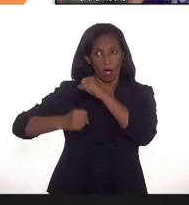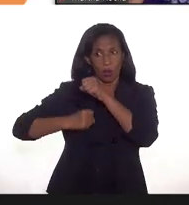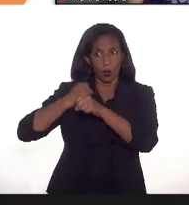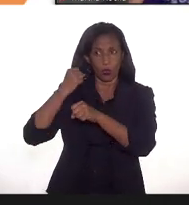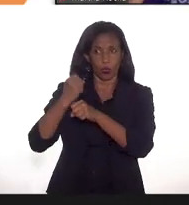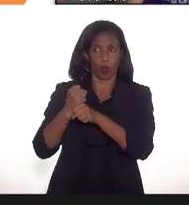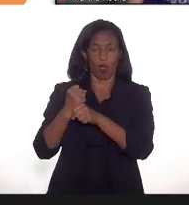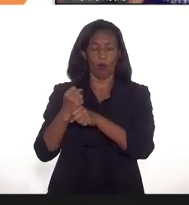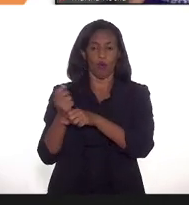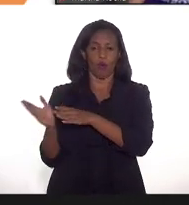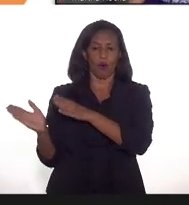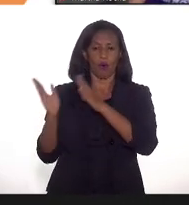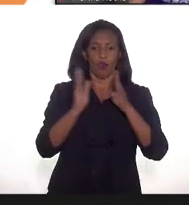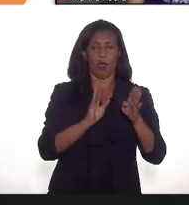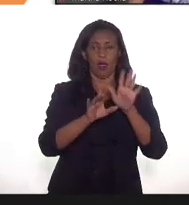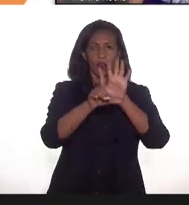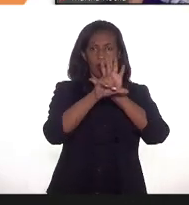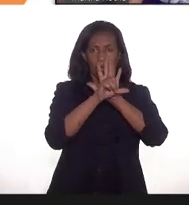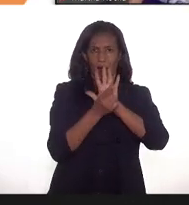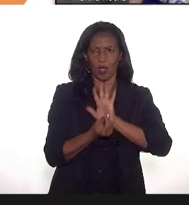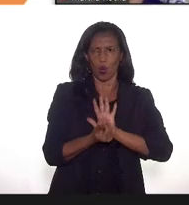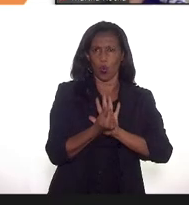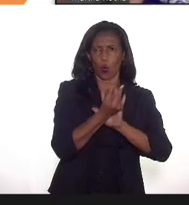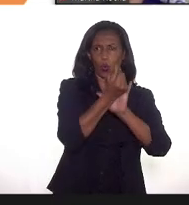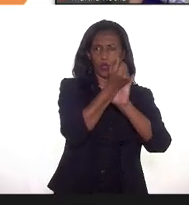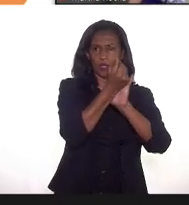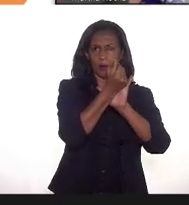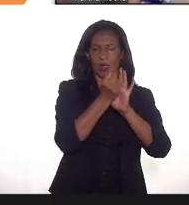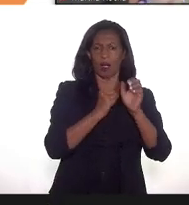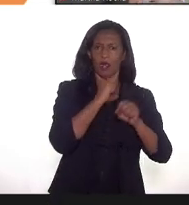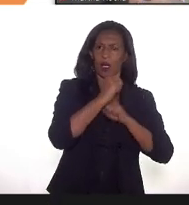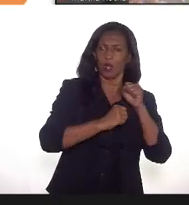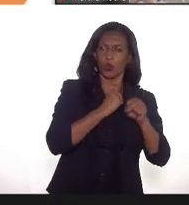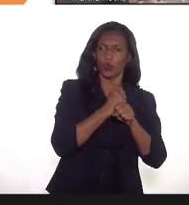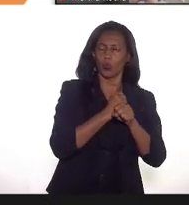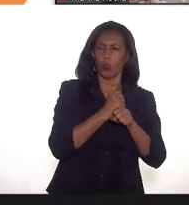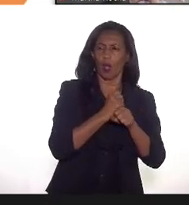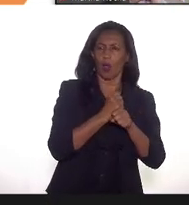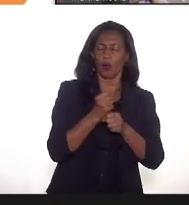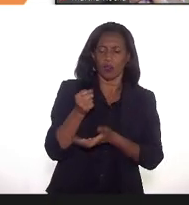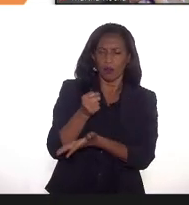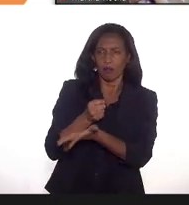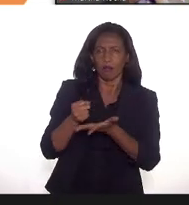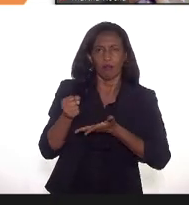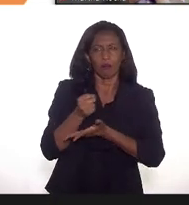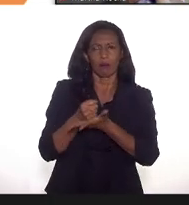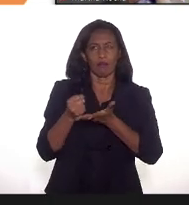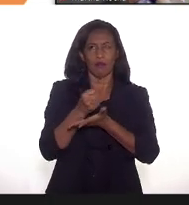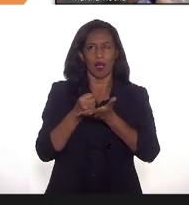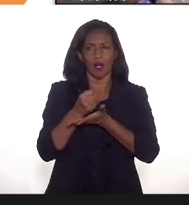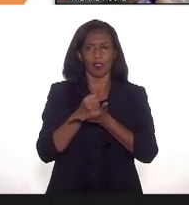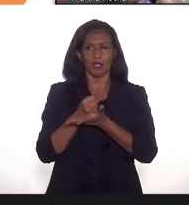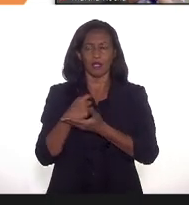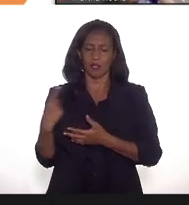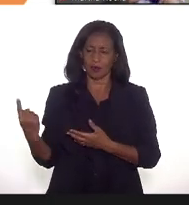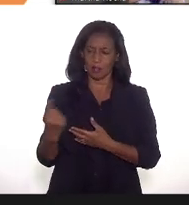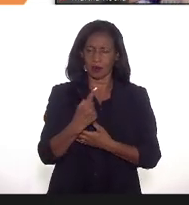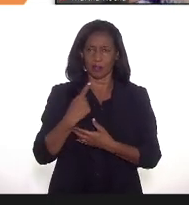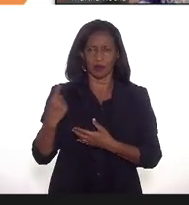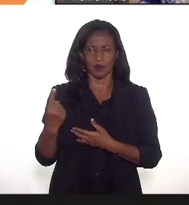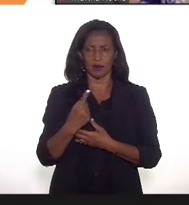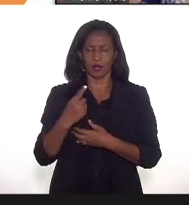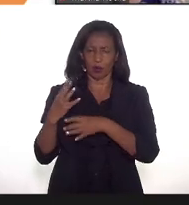até a lei orçamentária anual, a LOA, que é a base da nossa execução